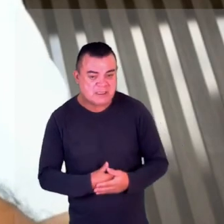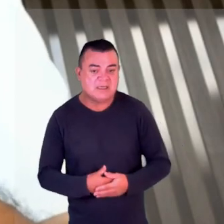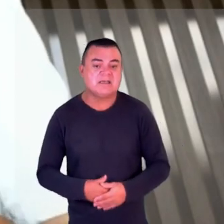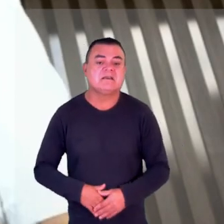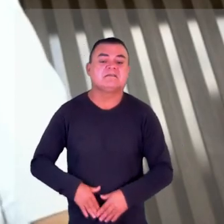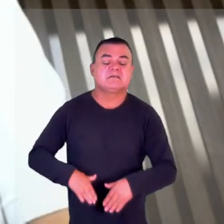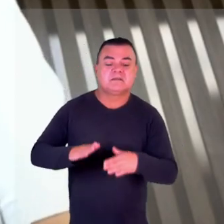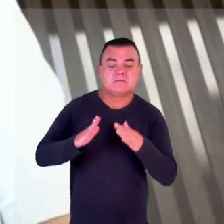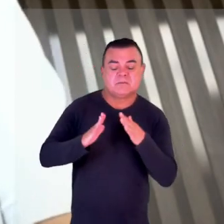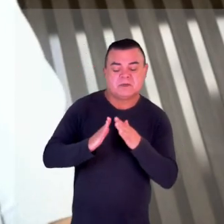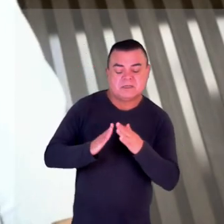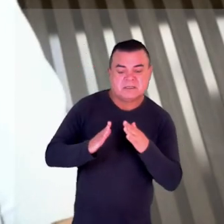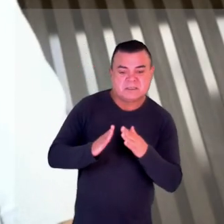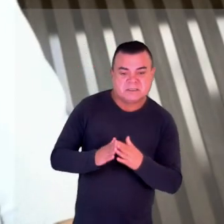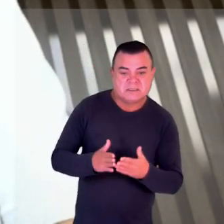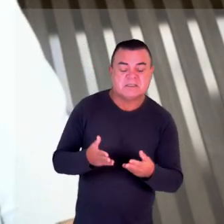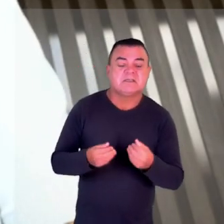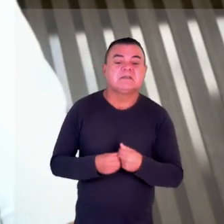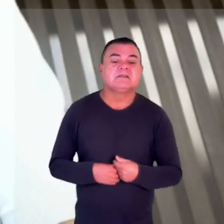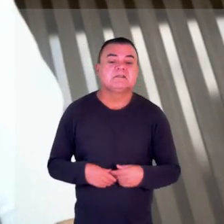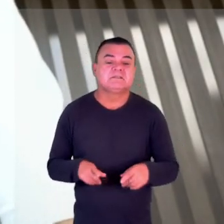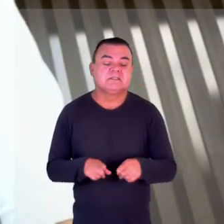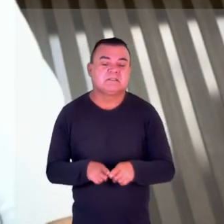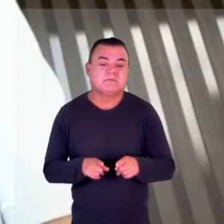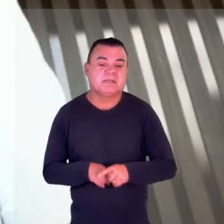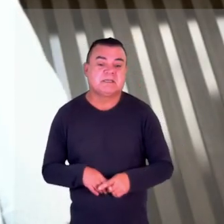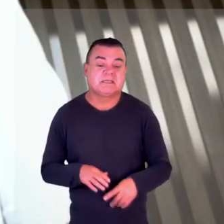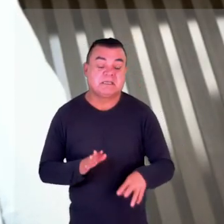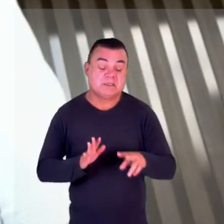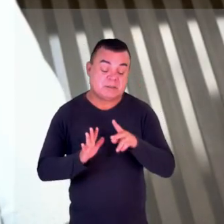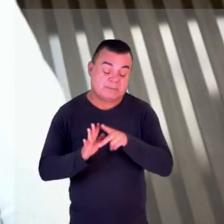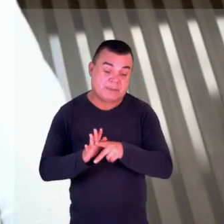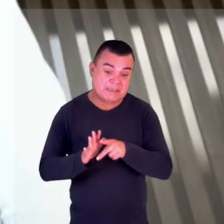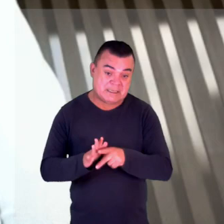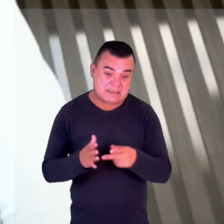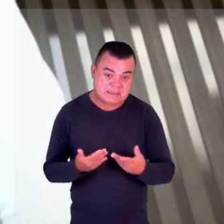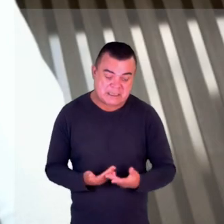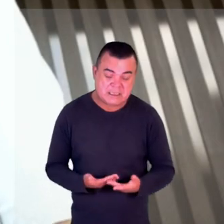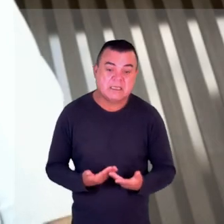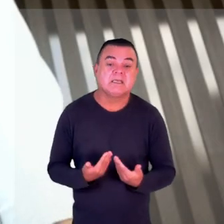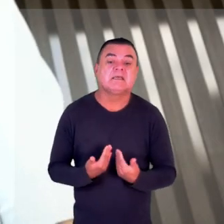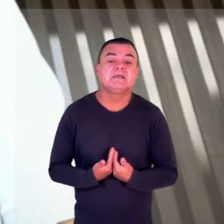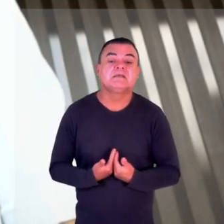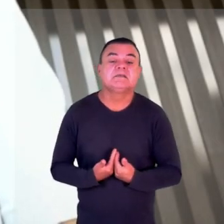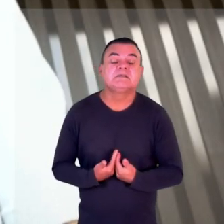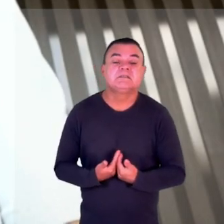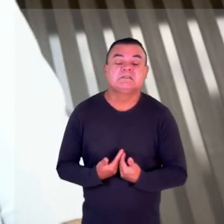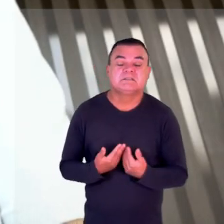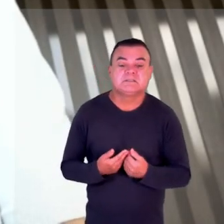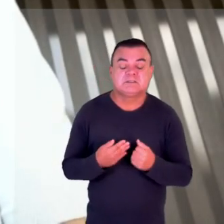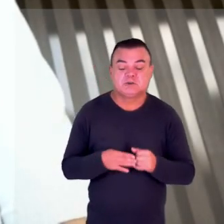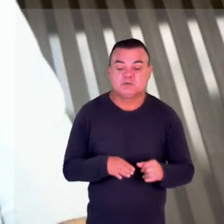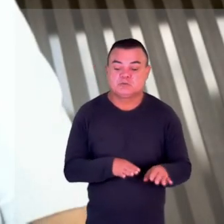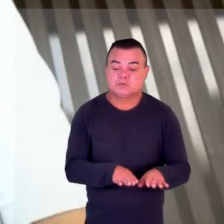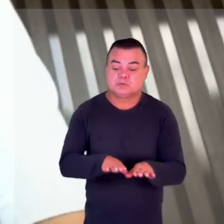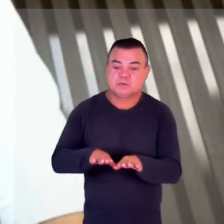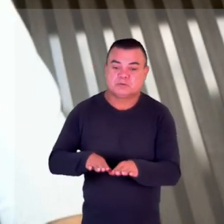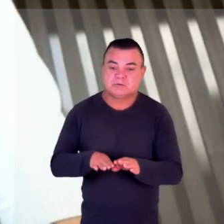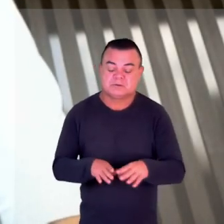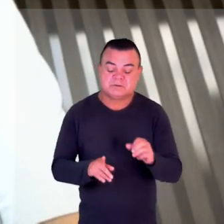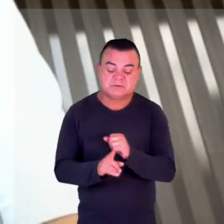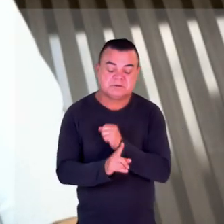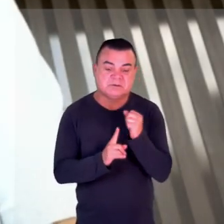de morar é parte de de de pertencer é parte de ser incluso eh eh nessa sociedade que